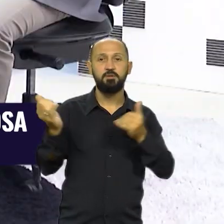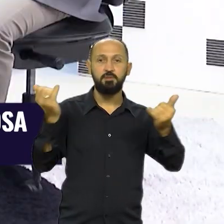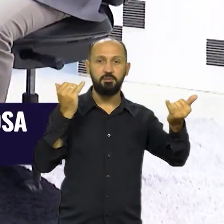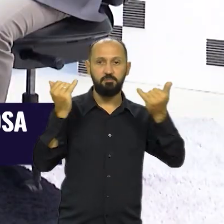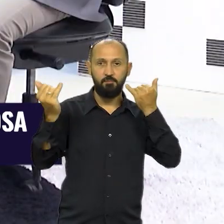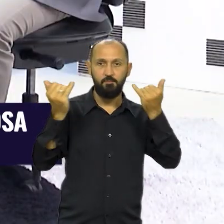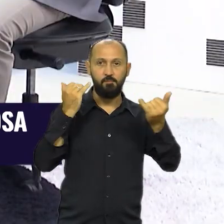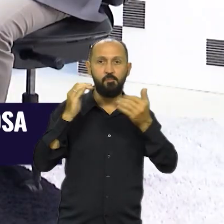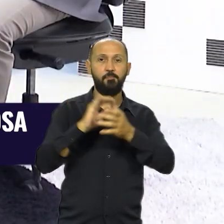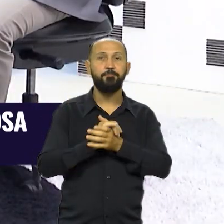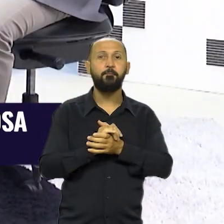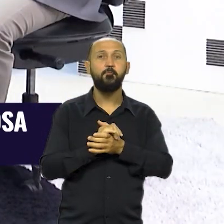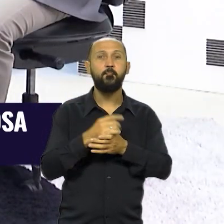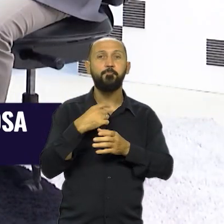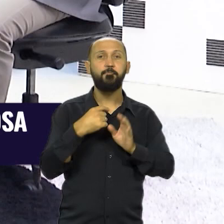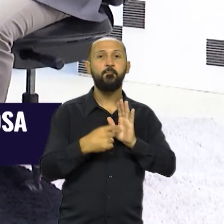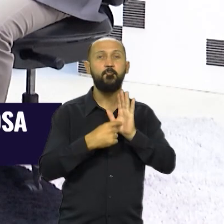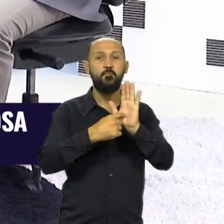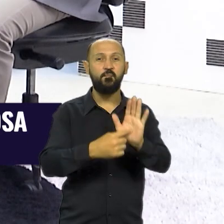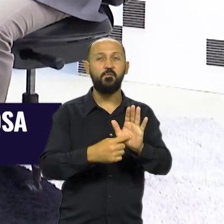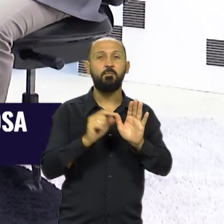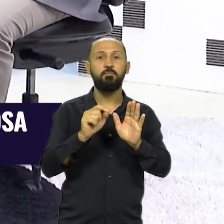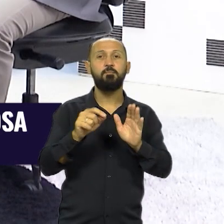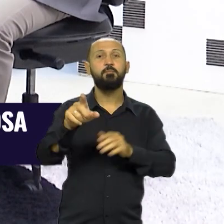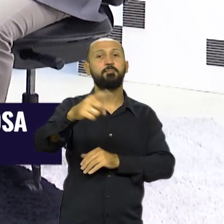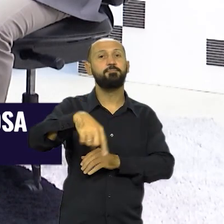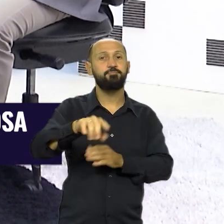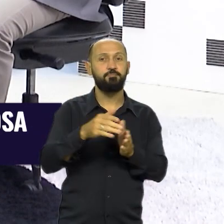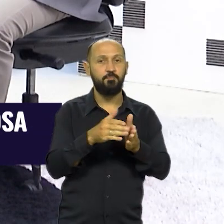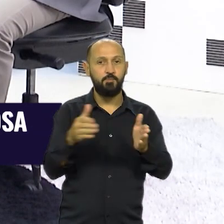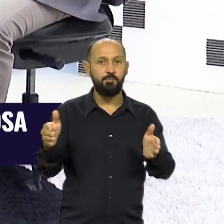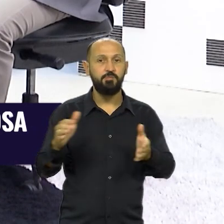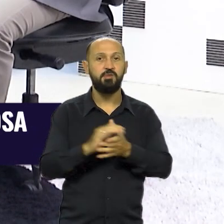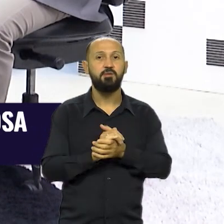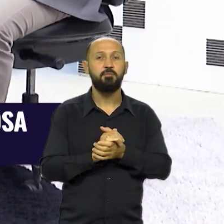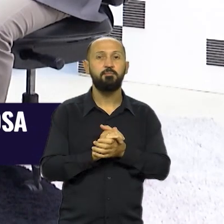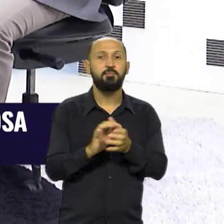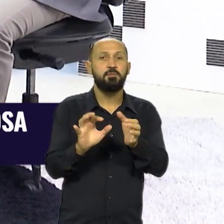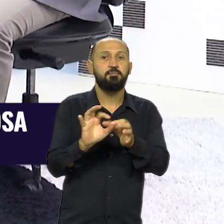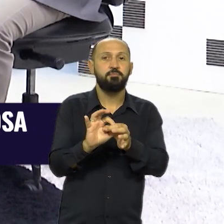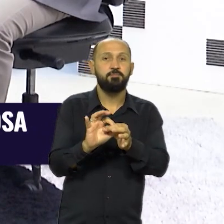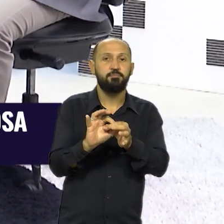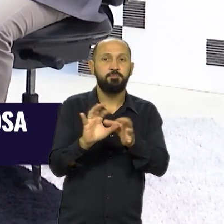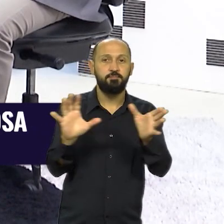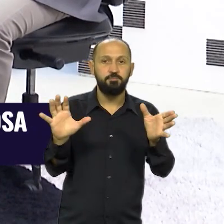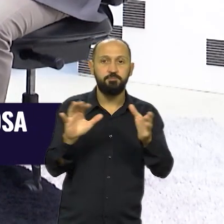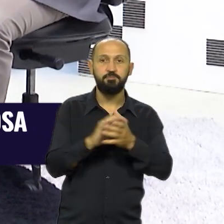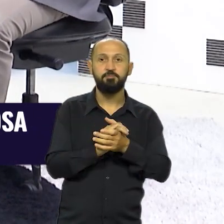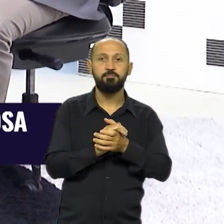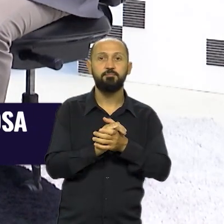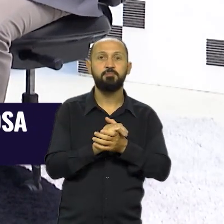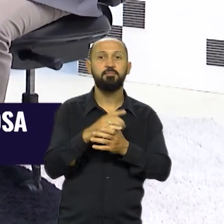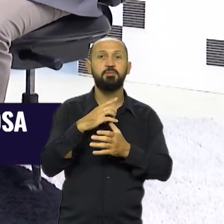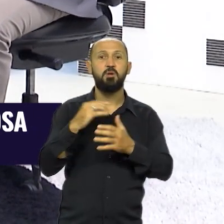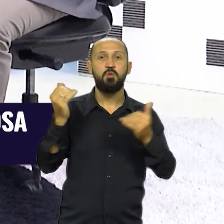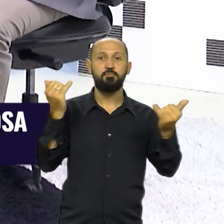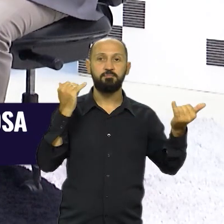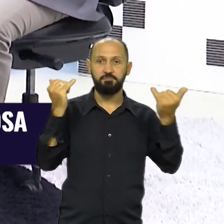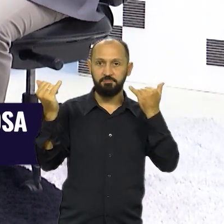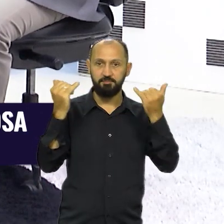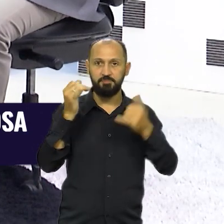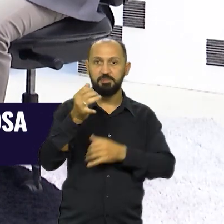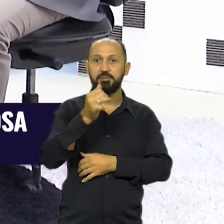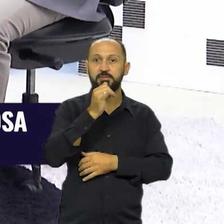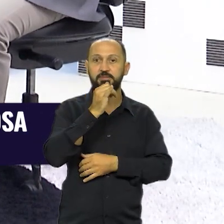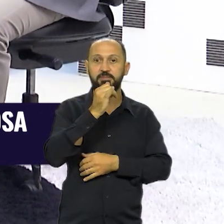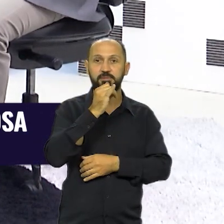que esses dados, eles aparecem para vocês? Me permite pegar um dado